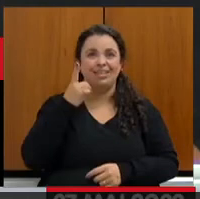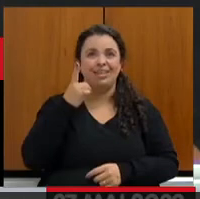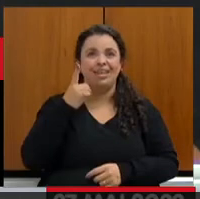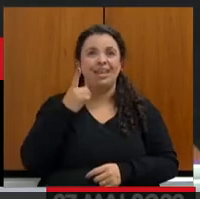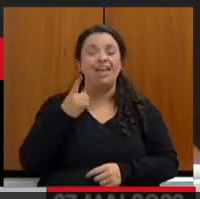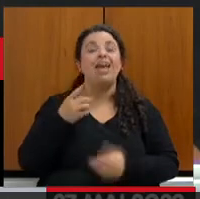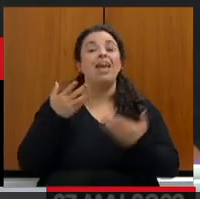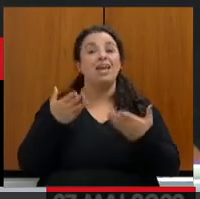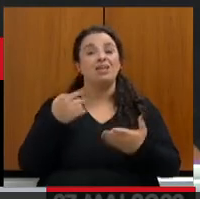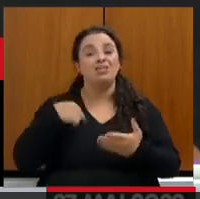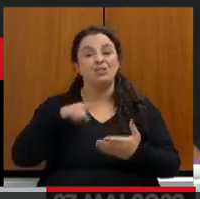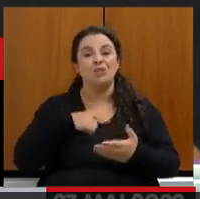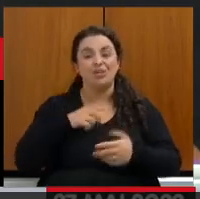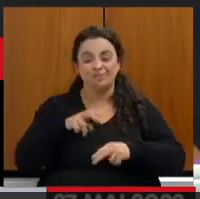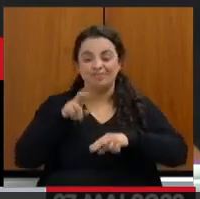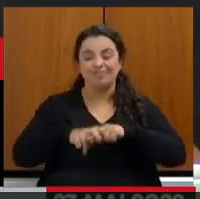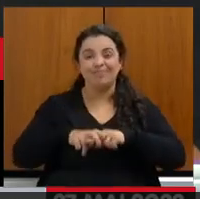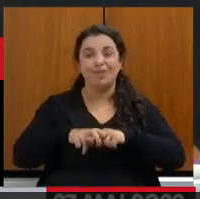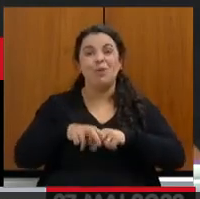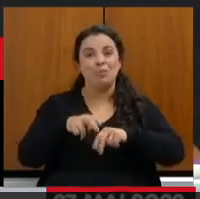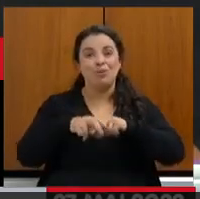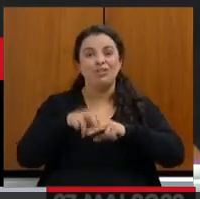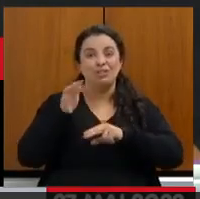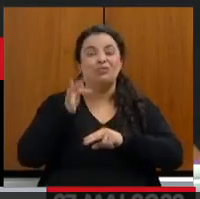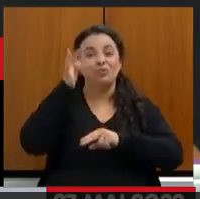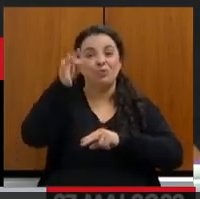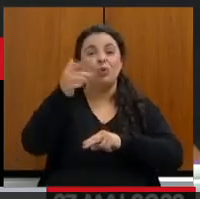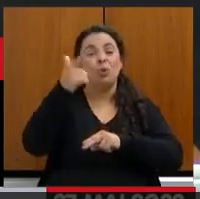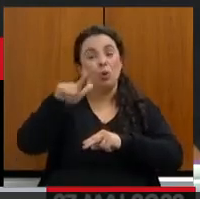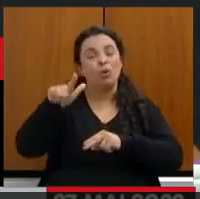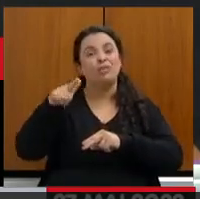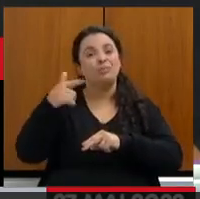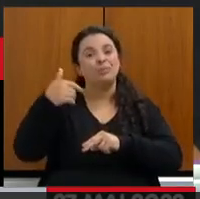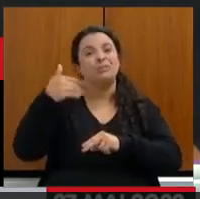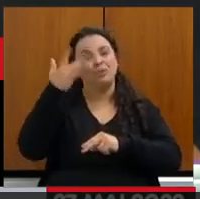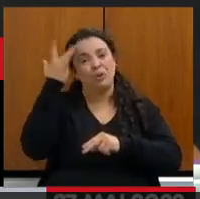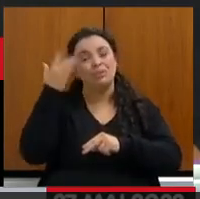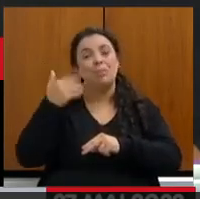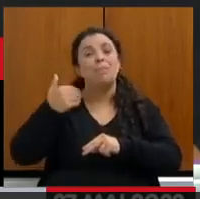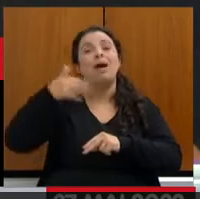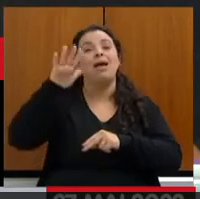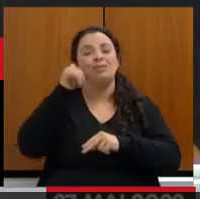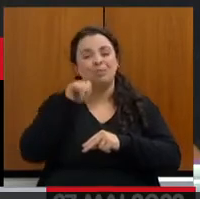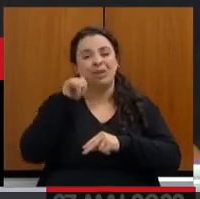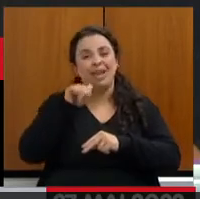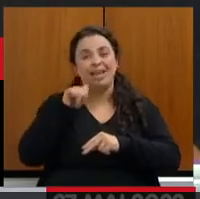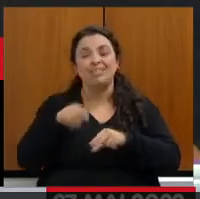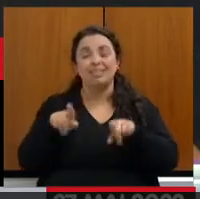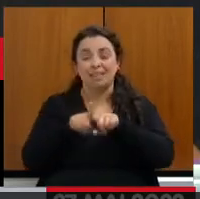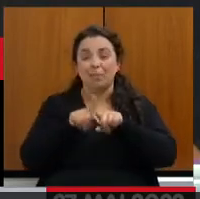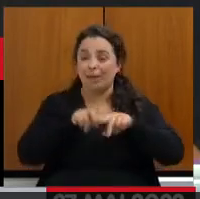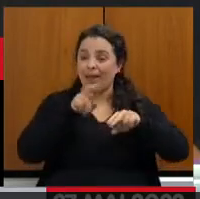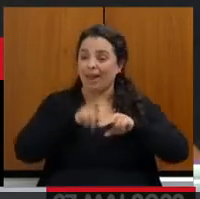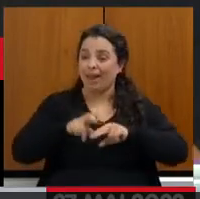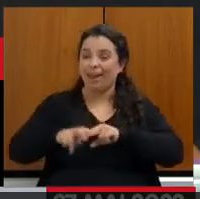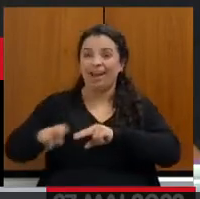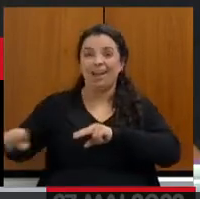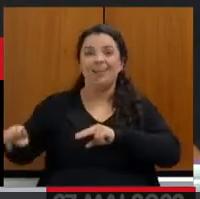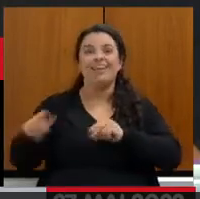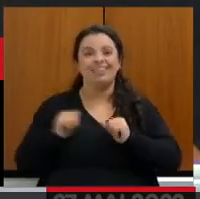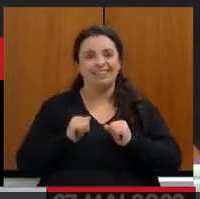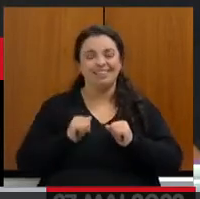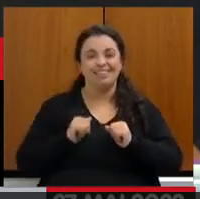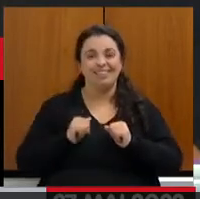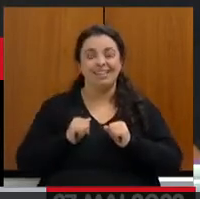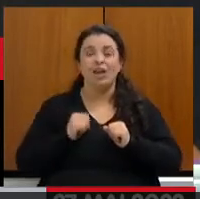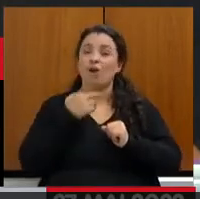estamos aqui para que mais de Nós esteja nessa casa para que mais de nós possa vir fazer valer as vozes silenciadas